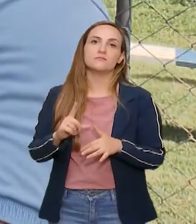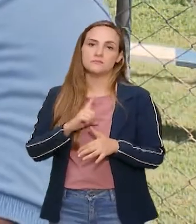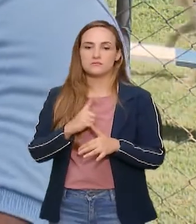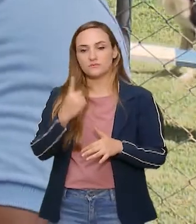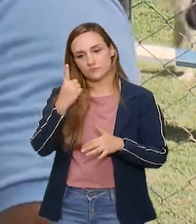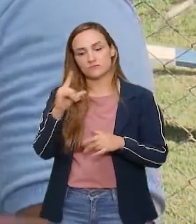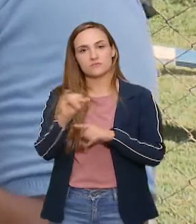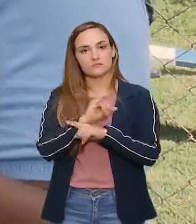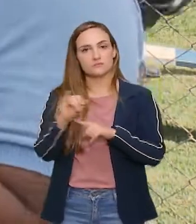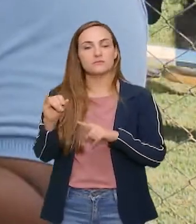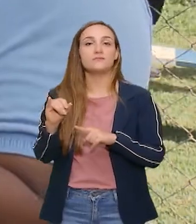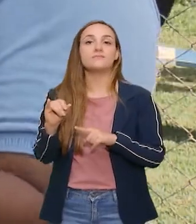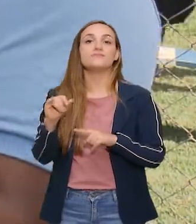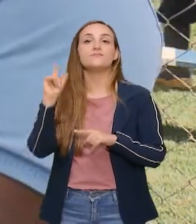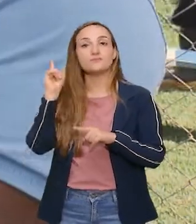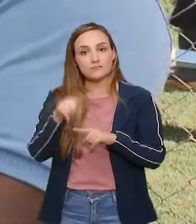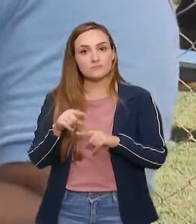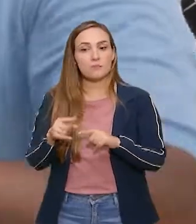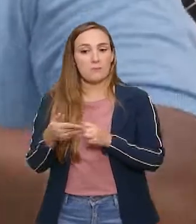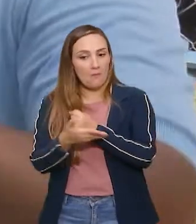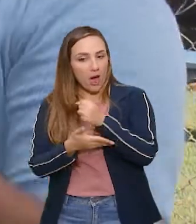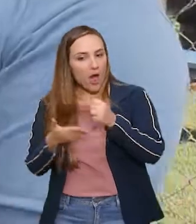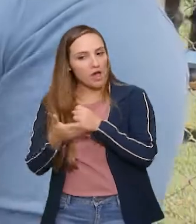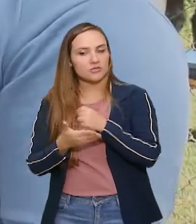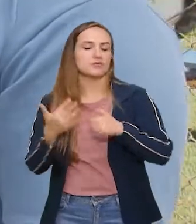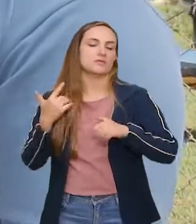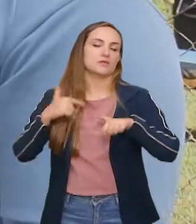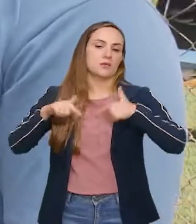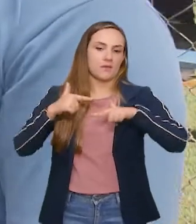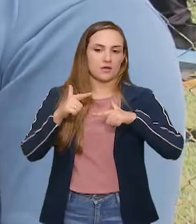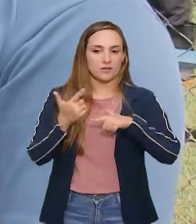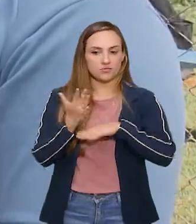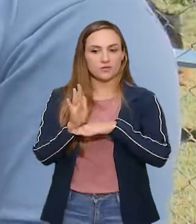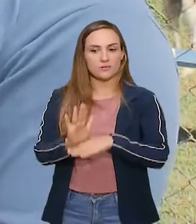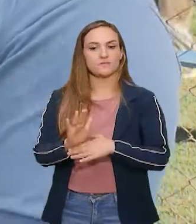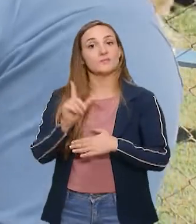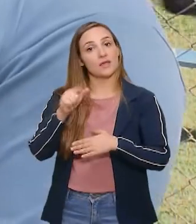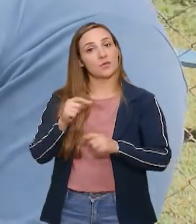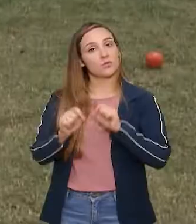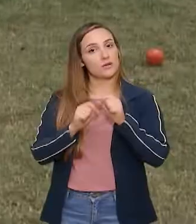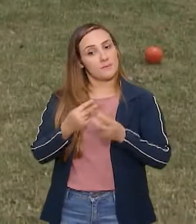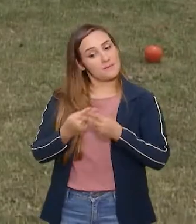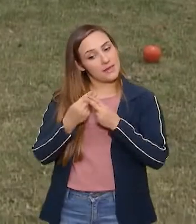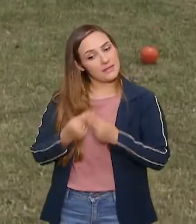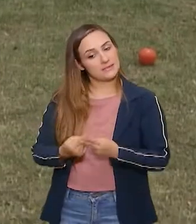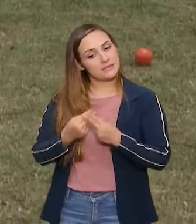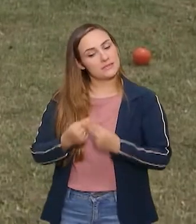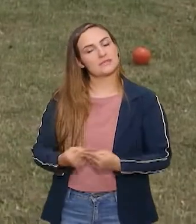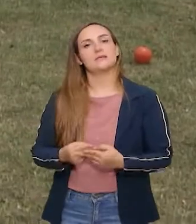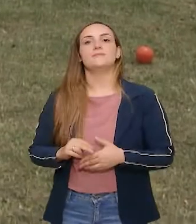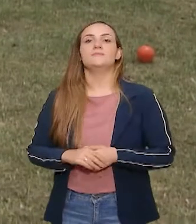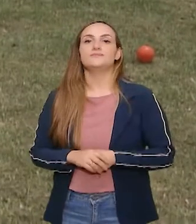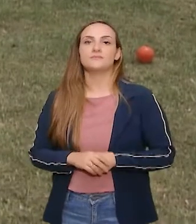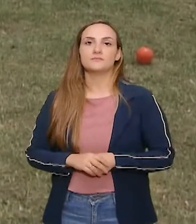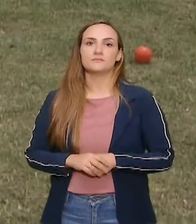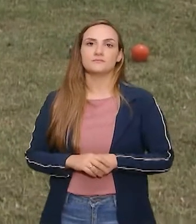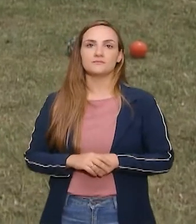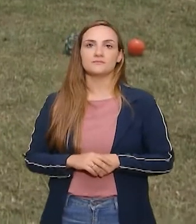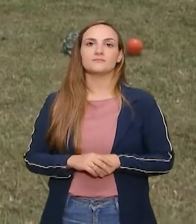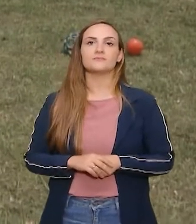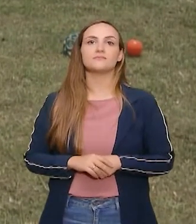uma ferramenta que é a crucial, que é a base de qualquer trabalho que se faça com o cachorro, que é a paciência.